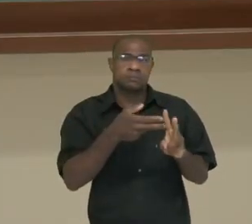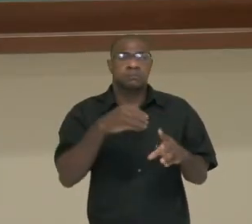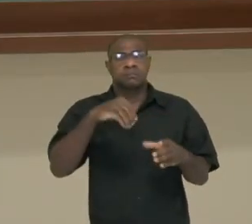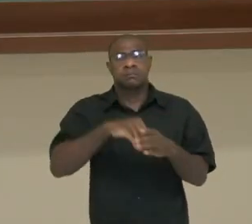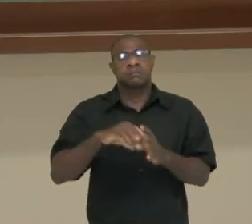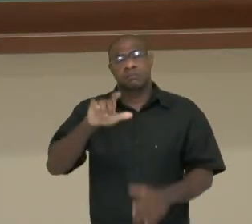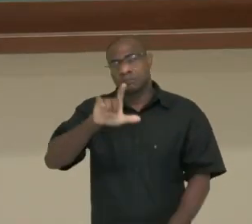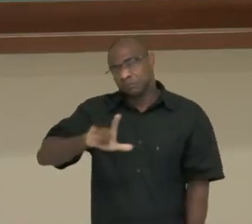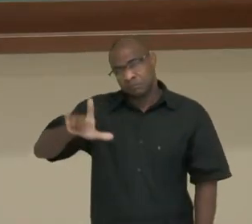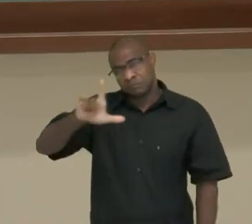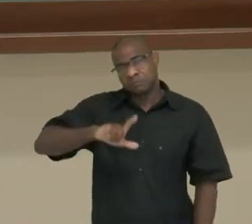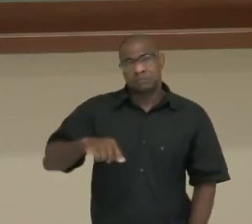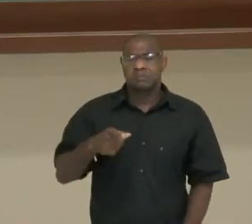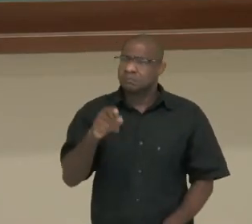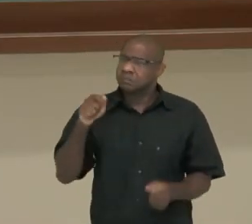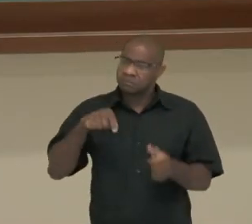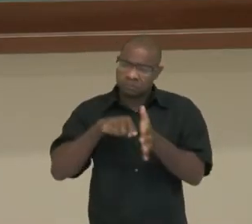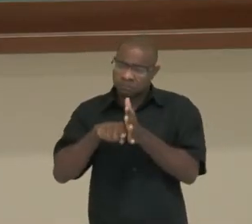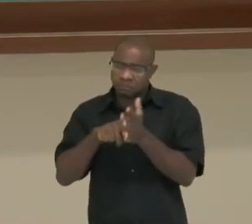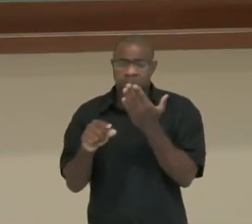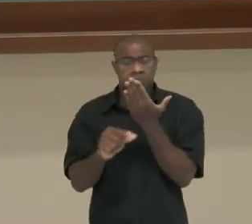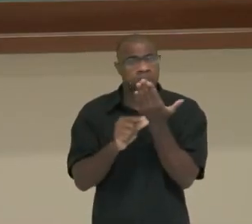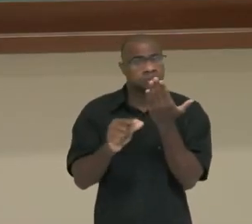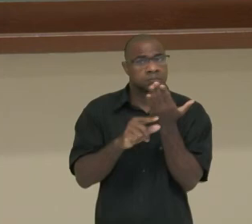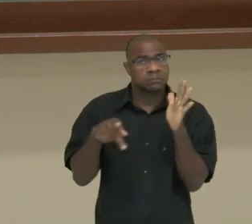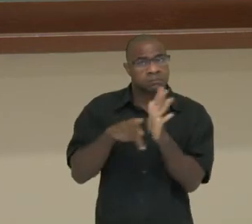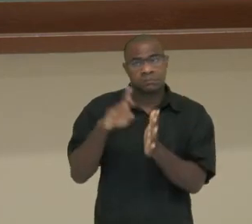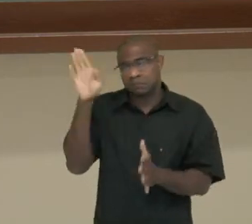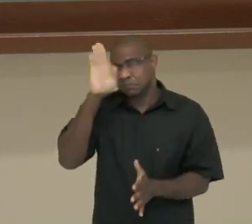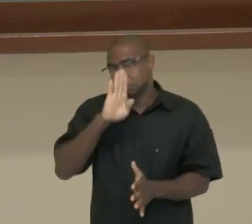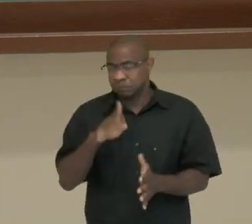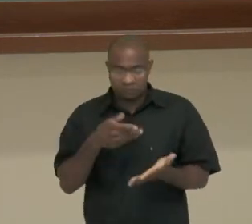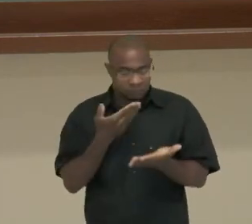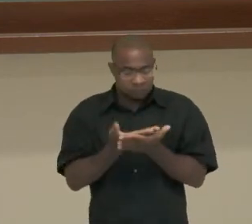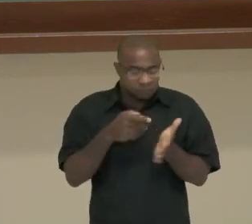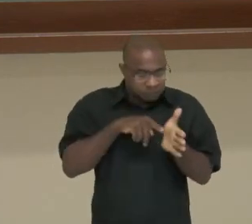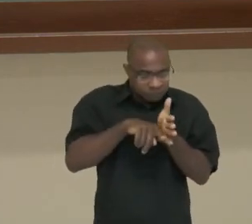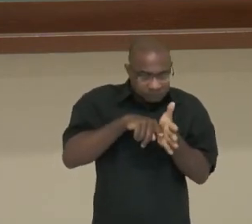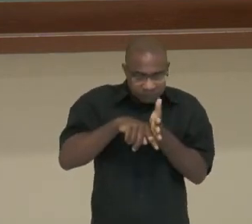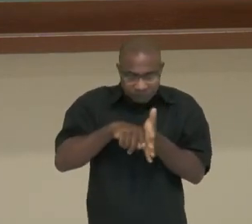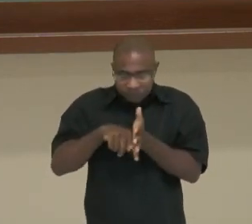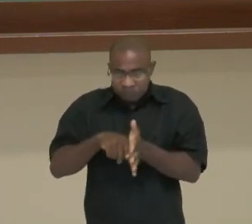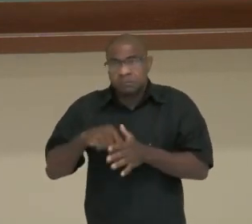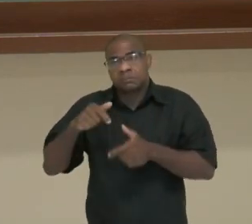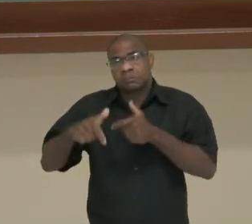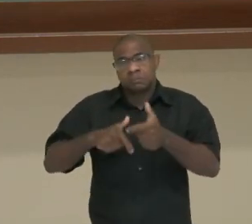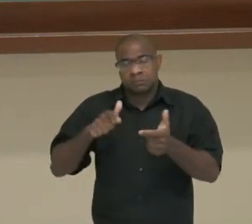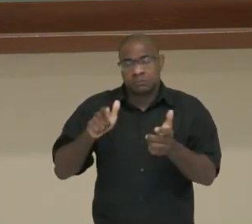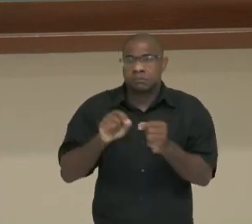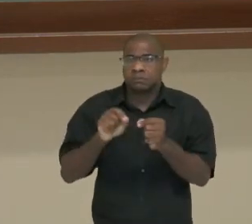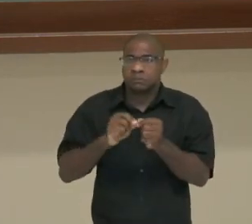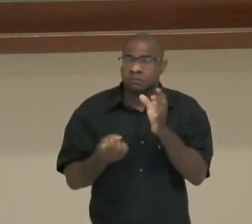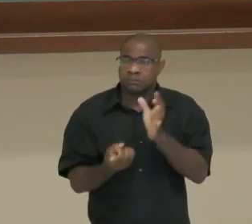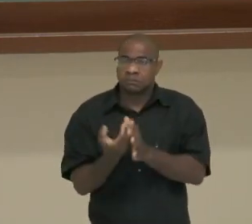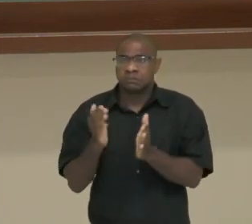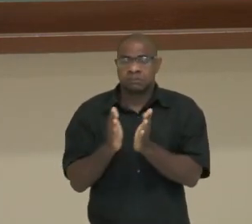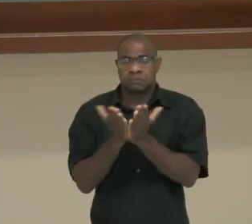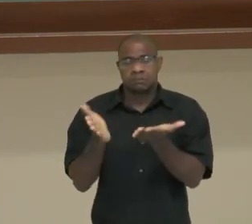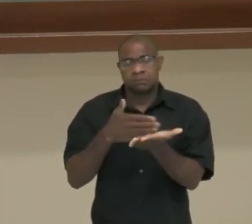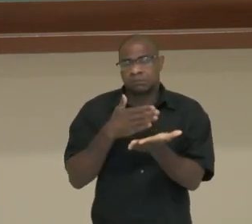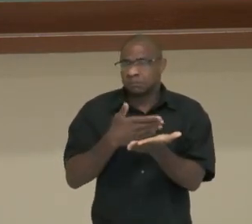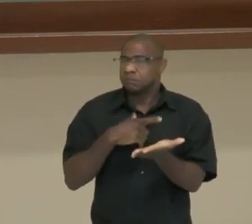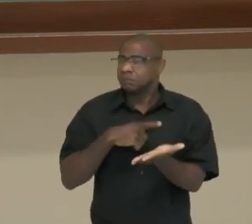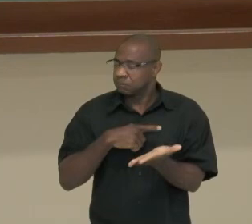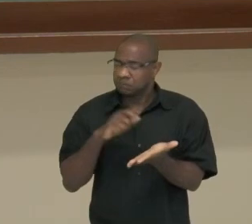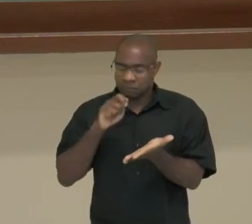prof? Pesquisem autores brasileiros que se debruçaram sobre essa questão e suas obras. Será que tem bastante?